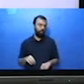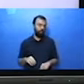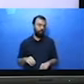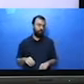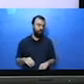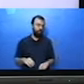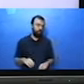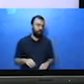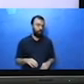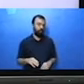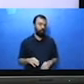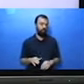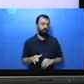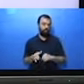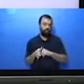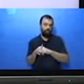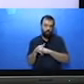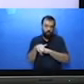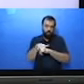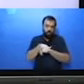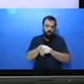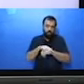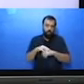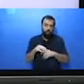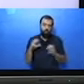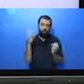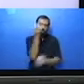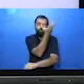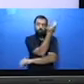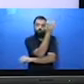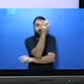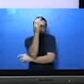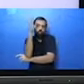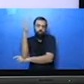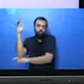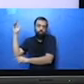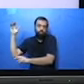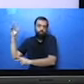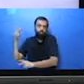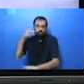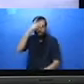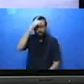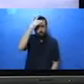erodidas e recobertas pela densa selva amazônica.